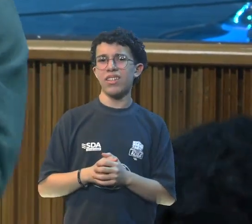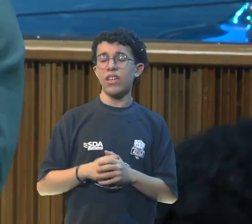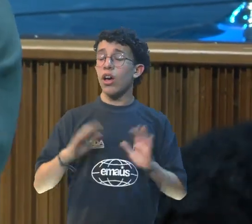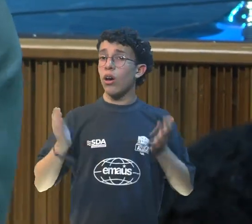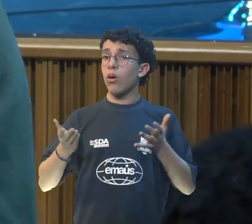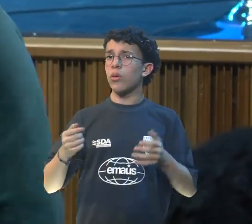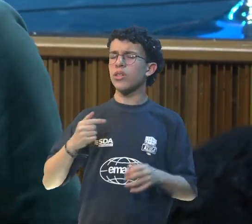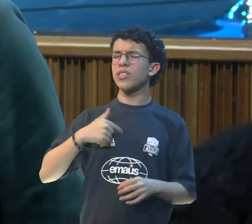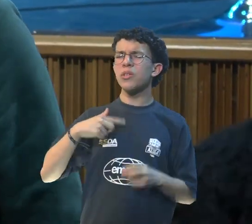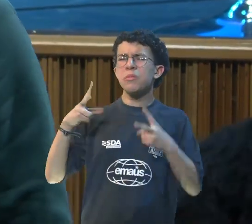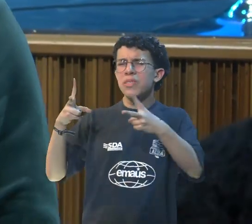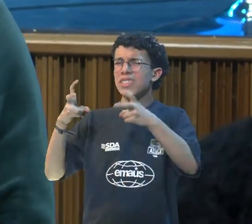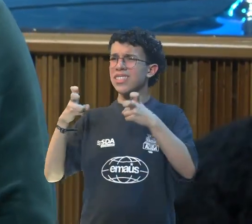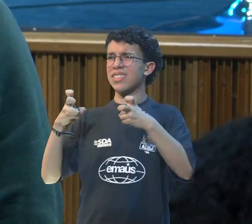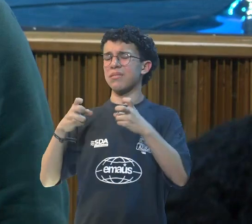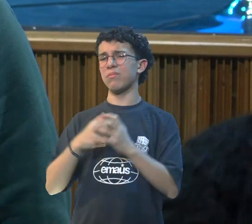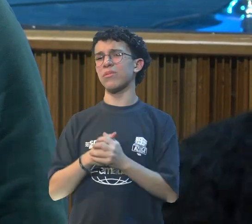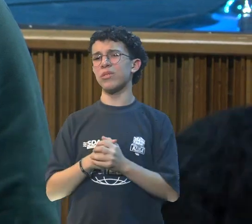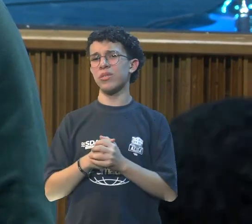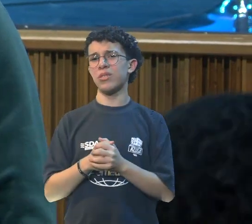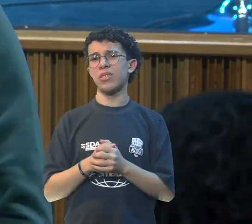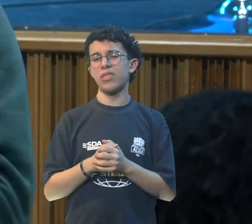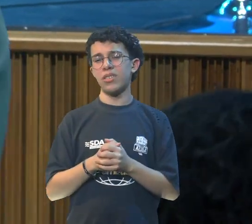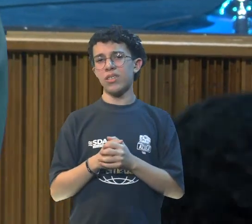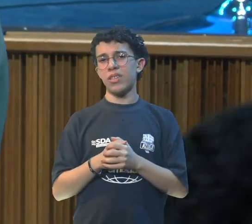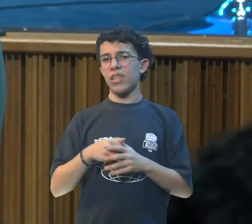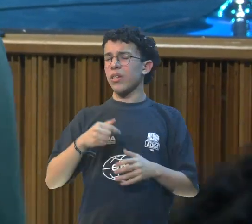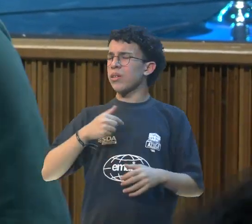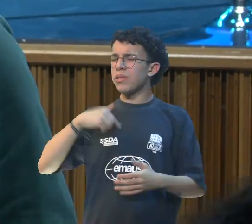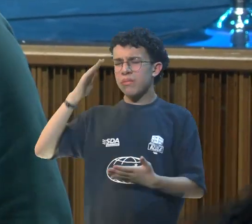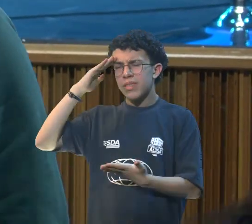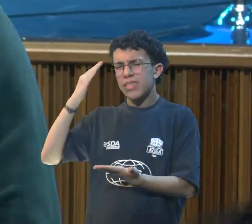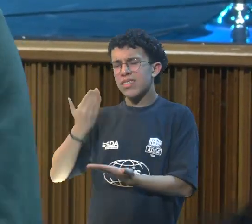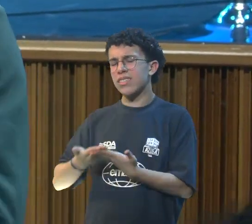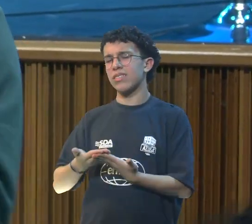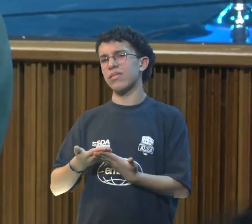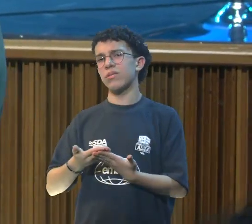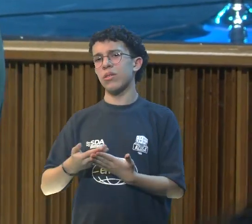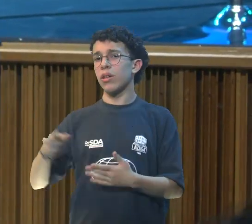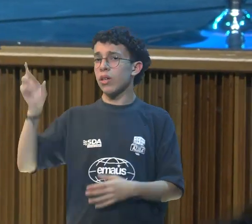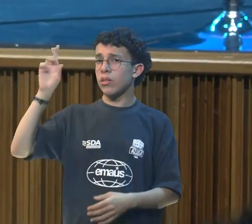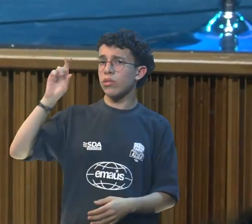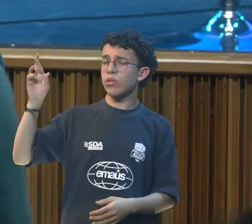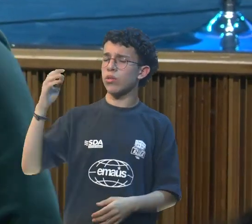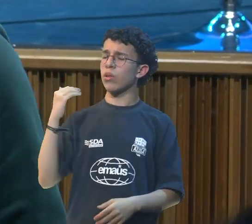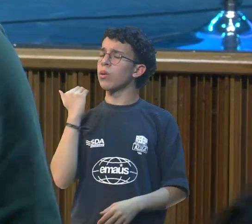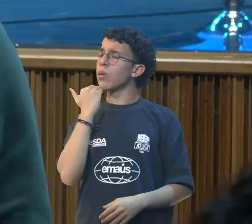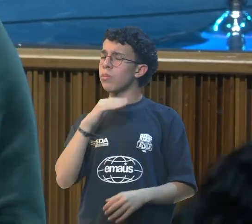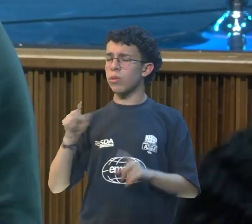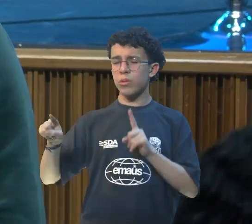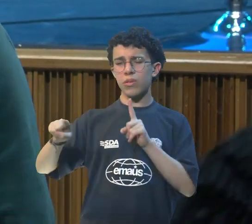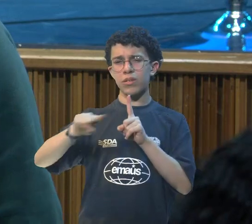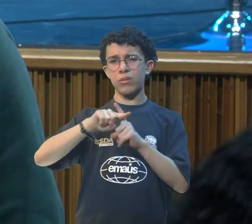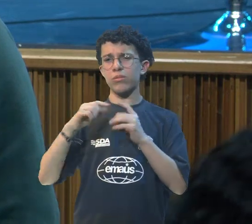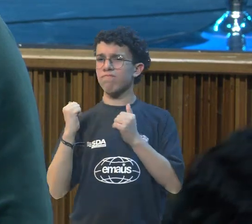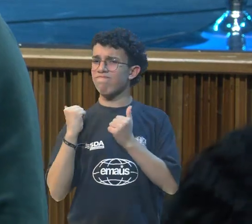Hoje eu reconheço isso. E eu creio que o Senhor morreu na cruz